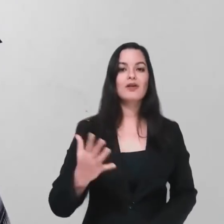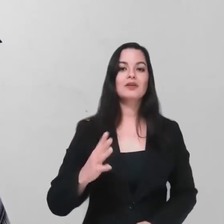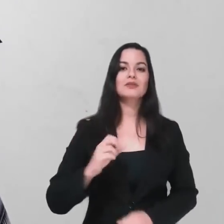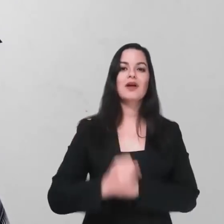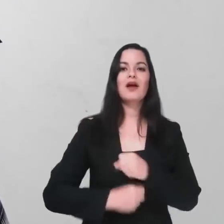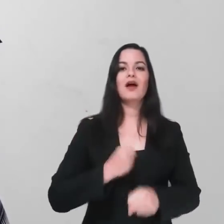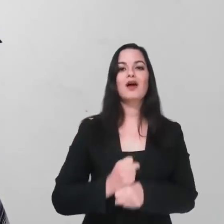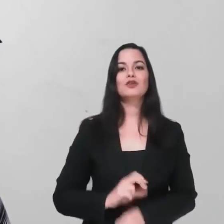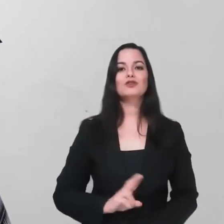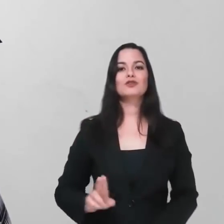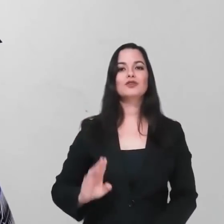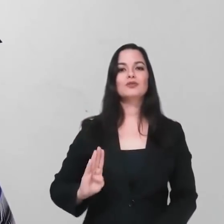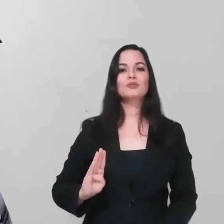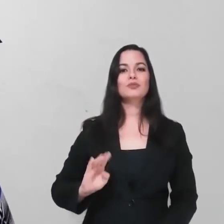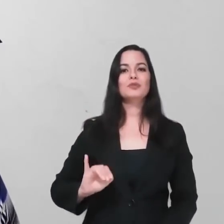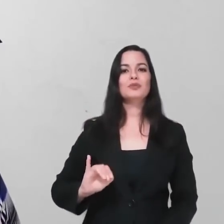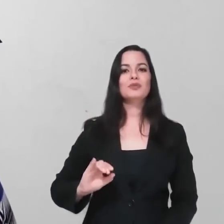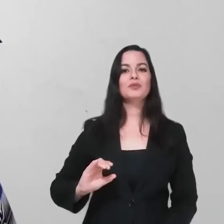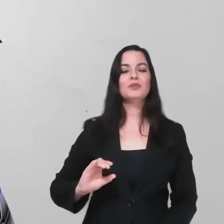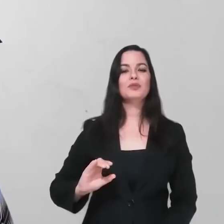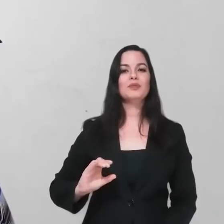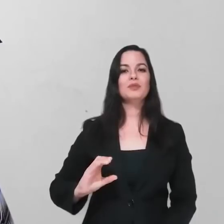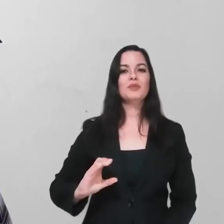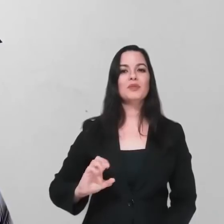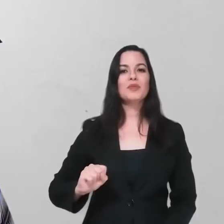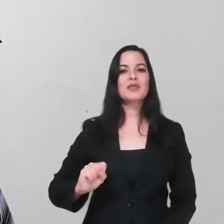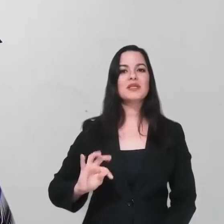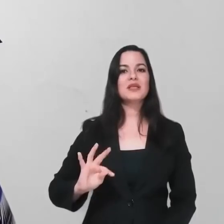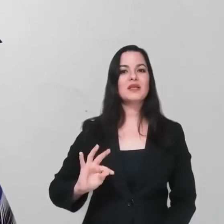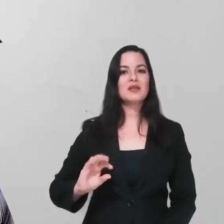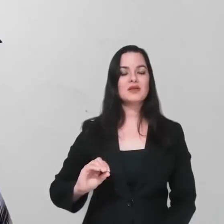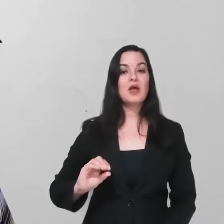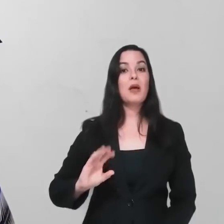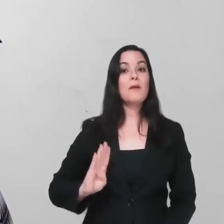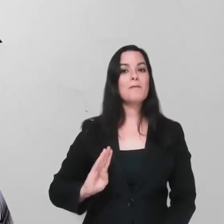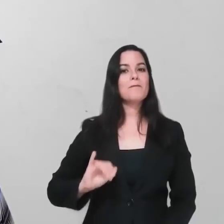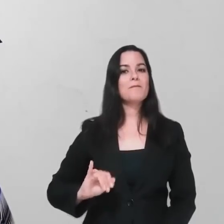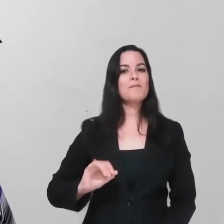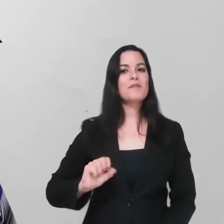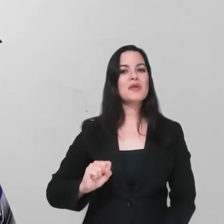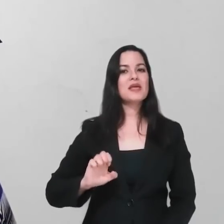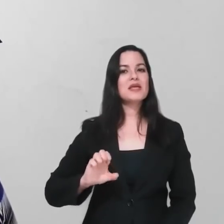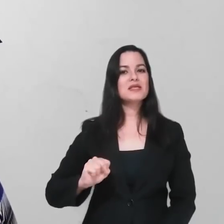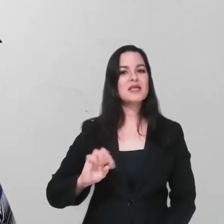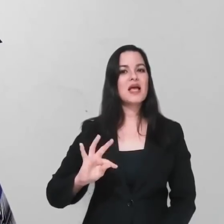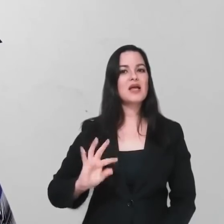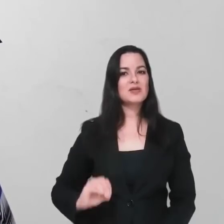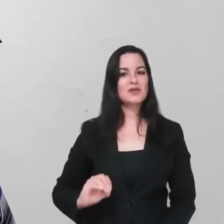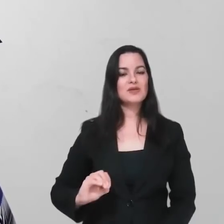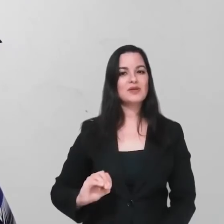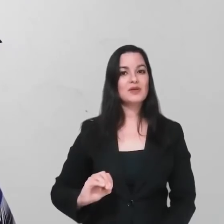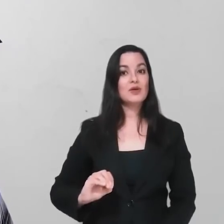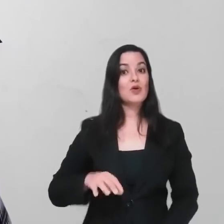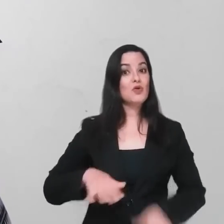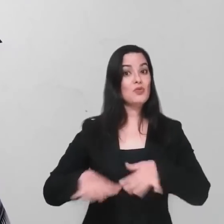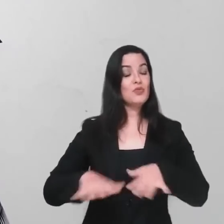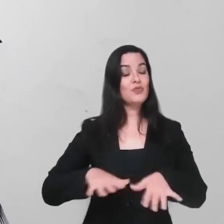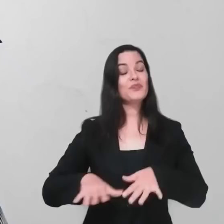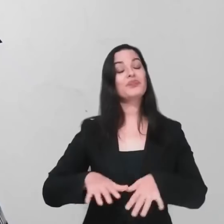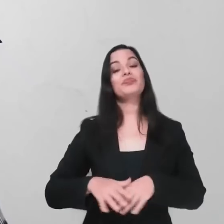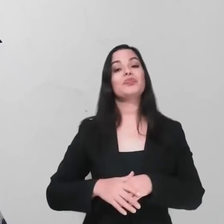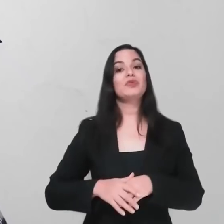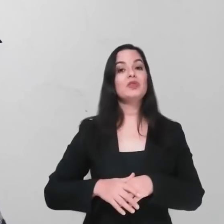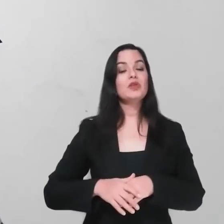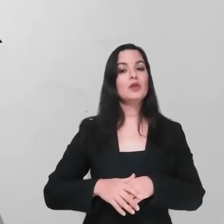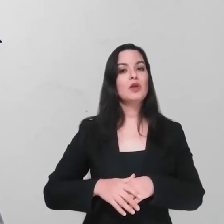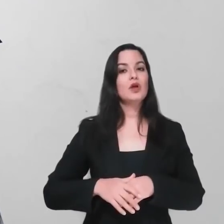rápido demais. Só para você ter ideia, o movimento de rotação, ele acontece com uma